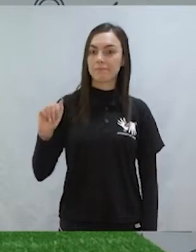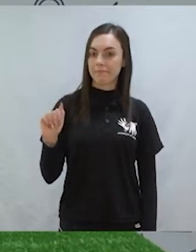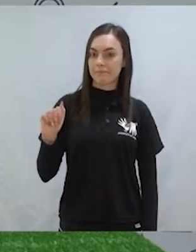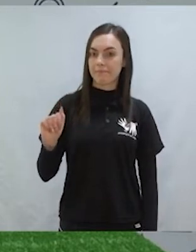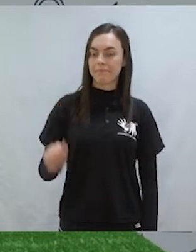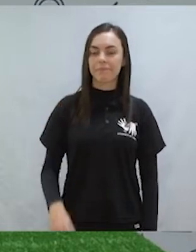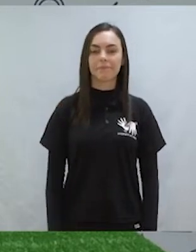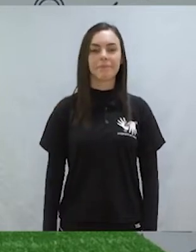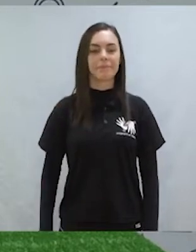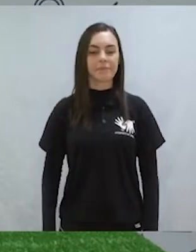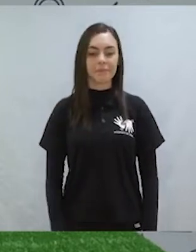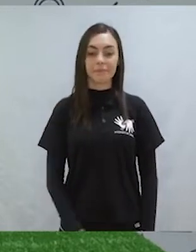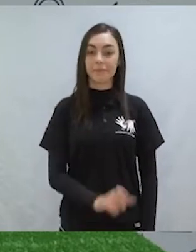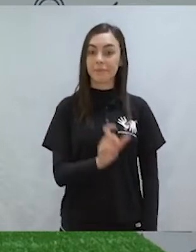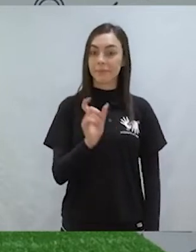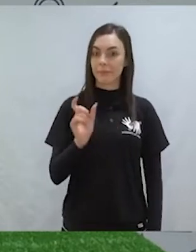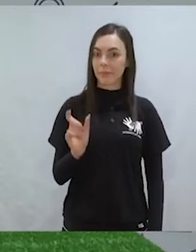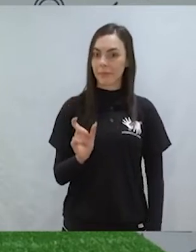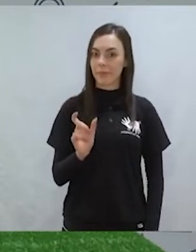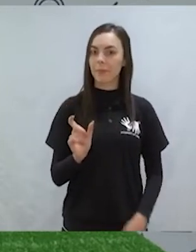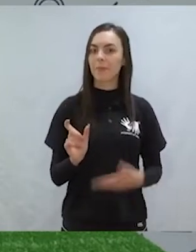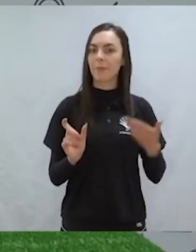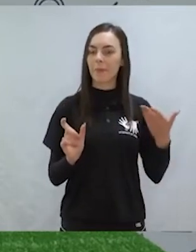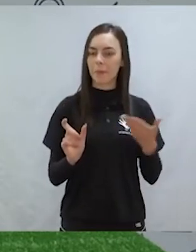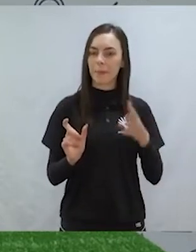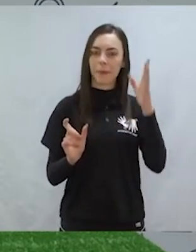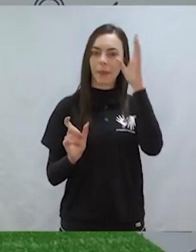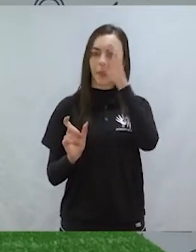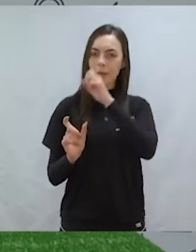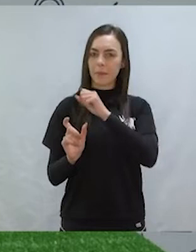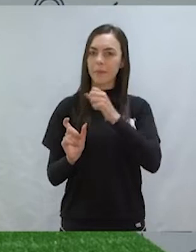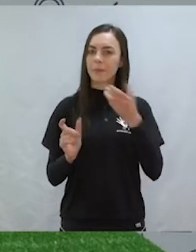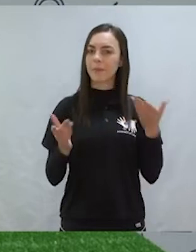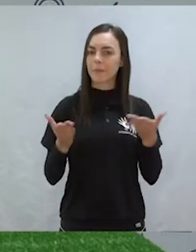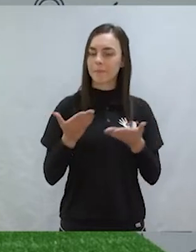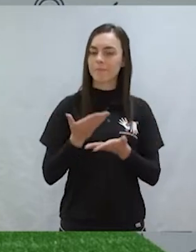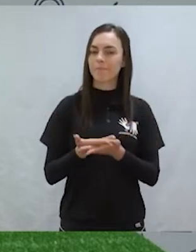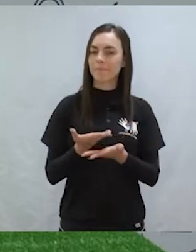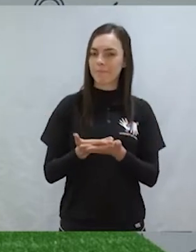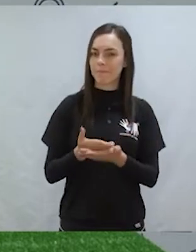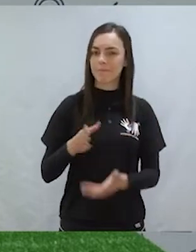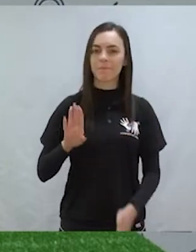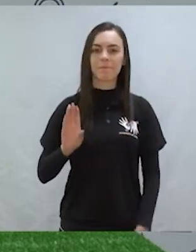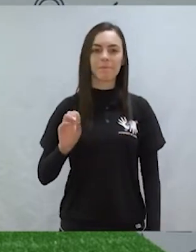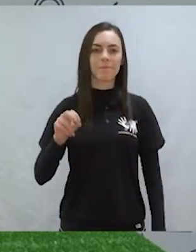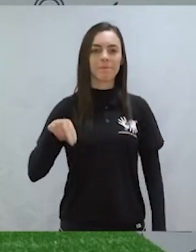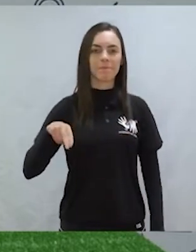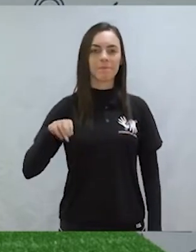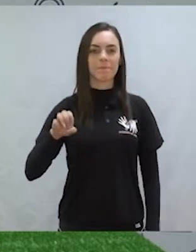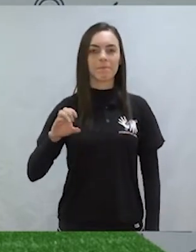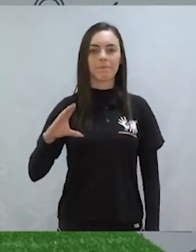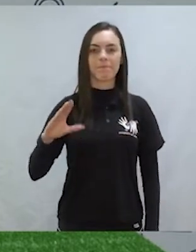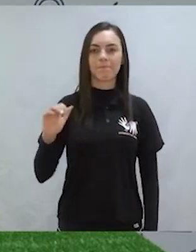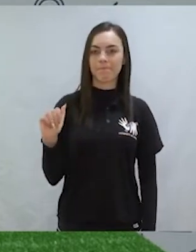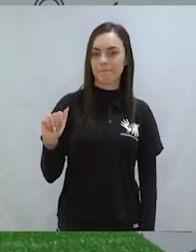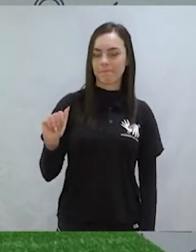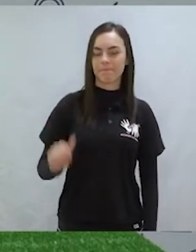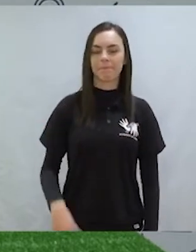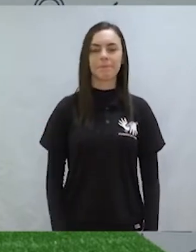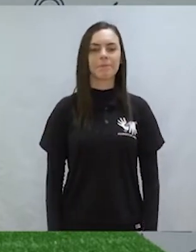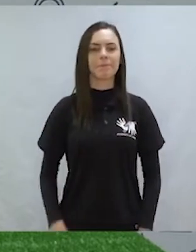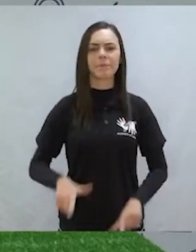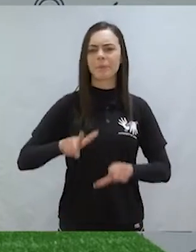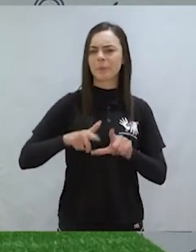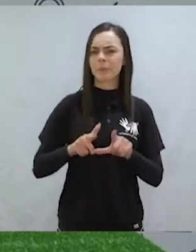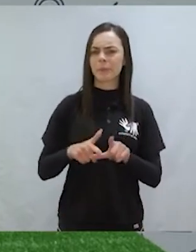Boneca. Então está escrito aqui a nossa palavra do trabalho de hoje. Boneca.